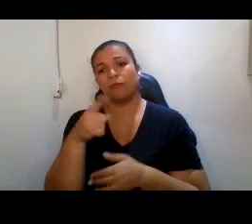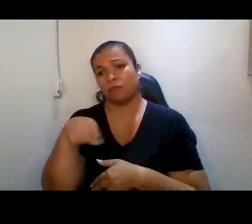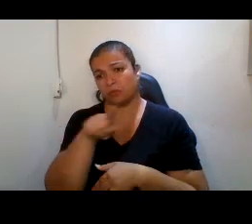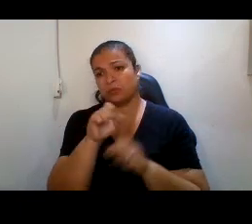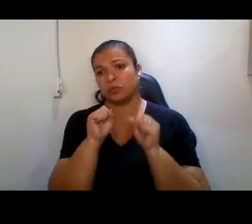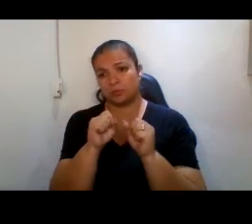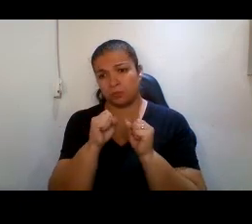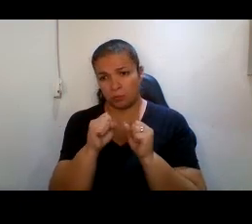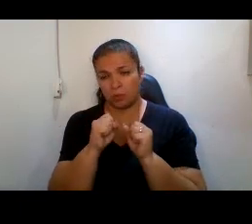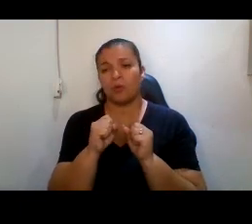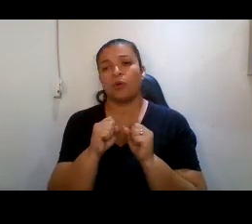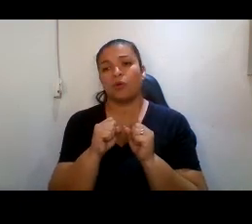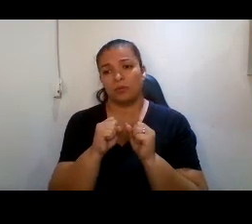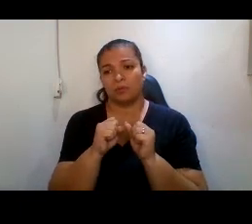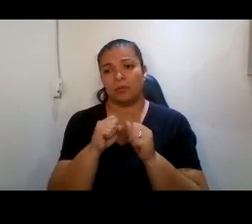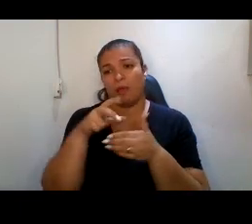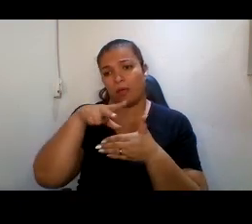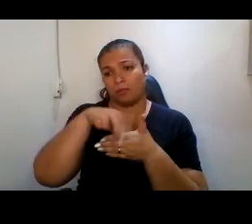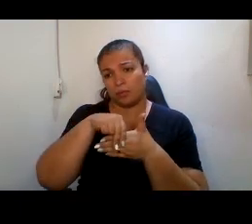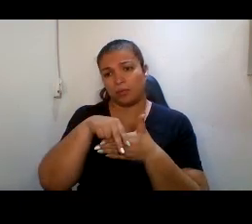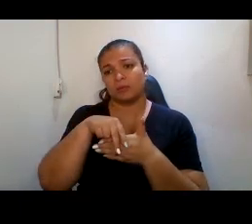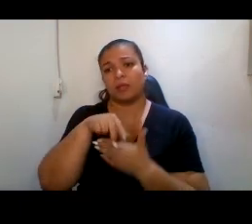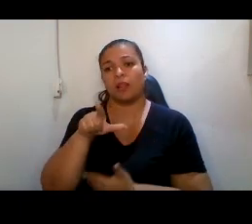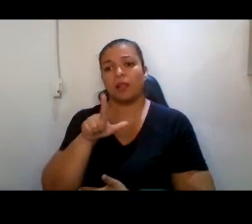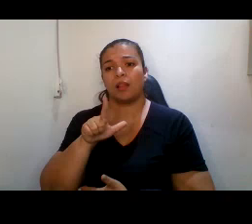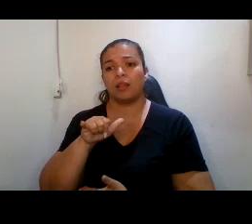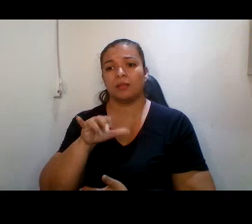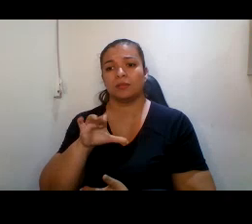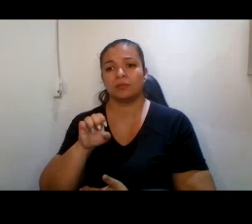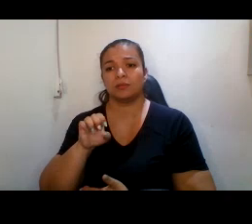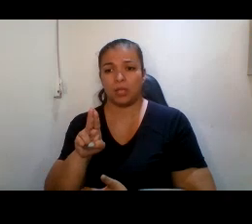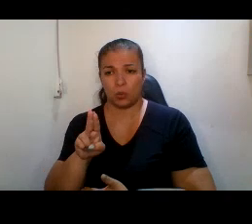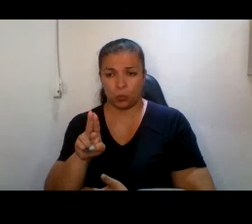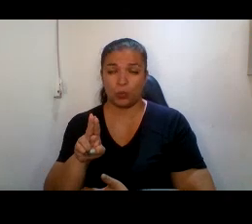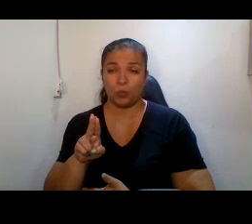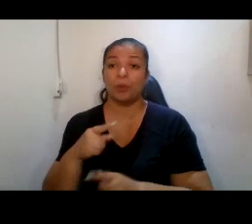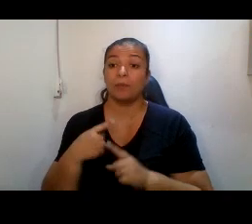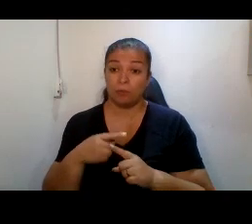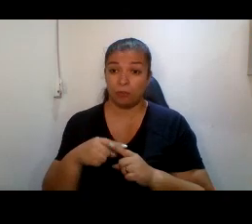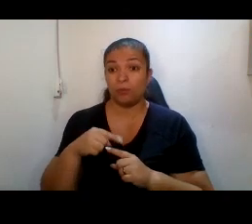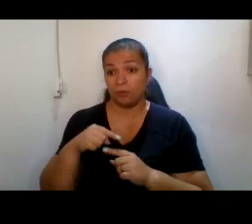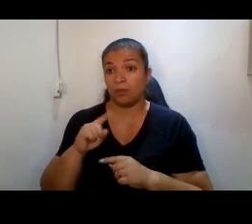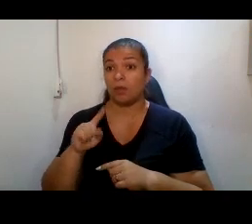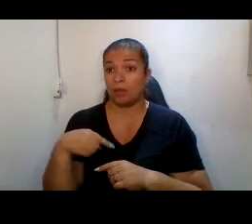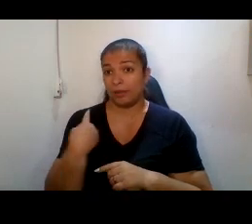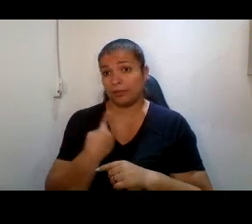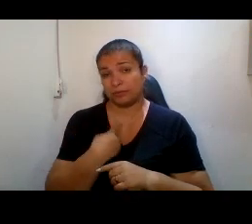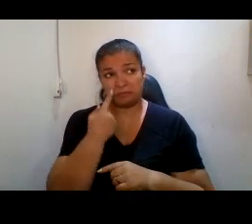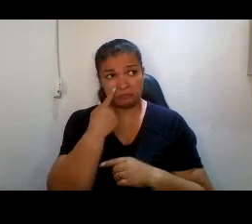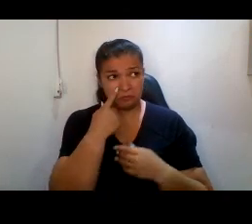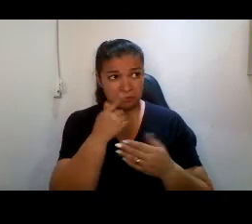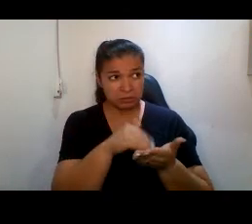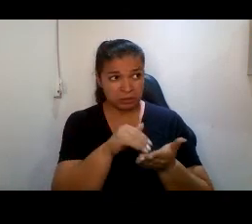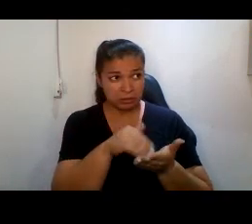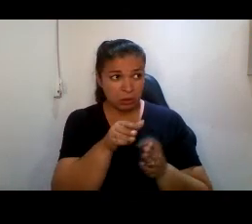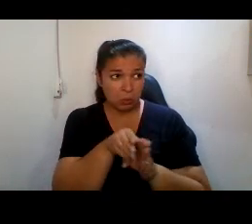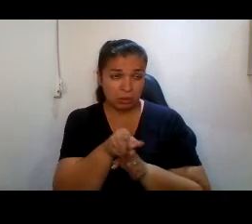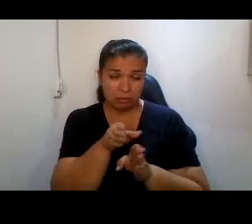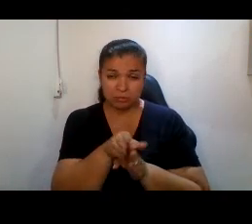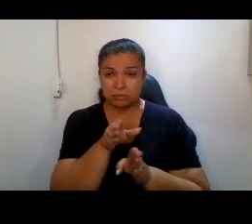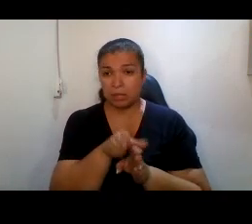fazer, anexar no Liceu, tá? É porque aqui nós fizemos, se essa é a orientação da